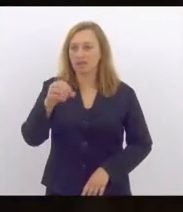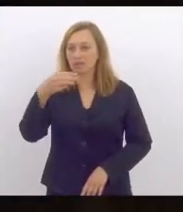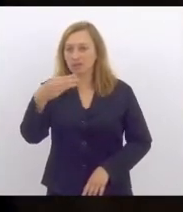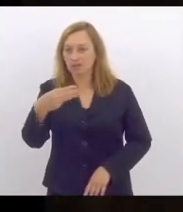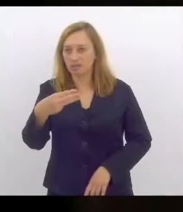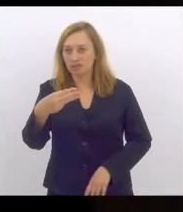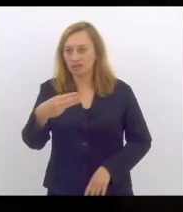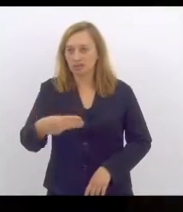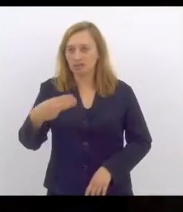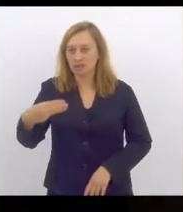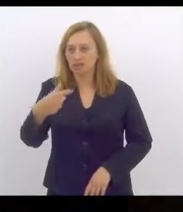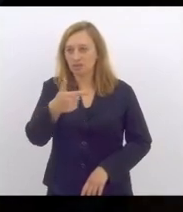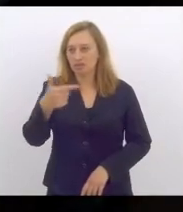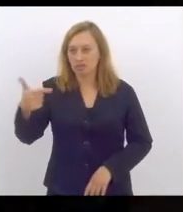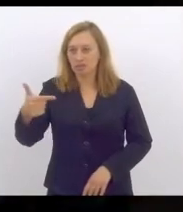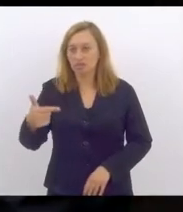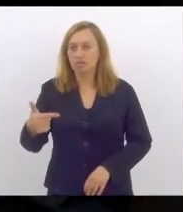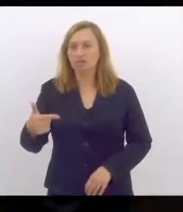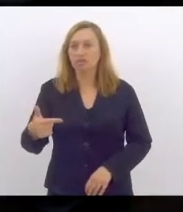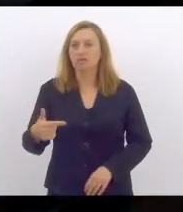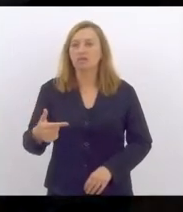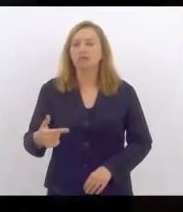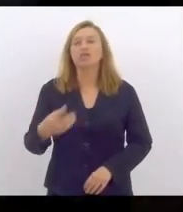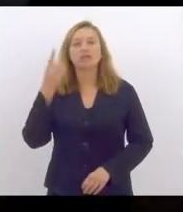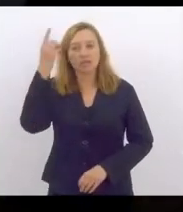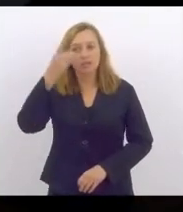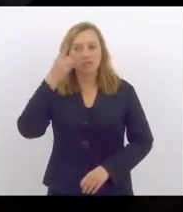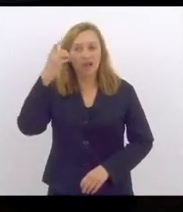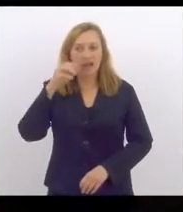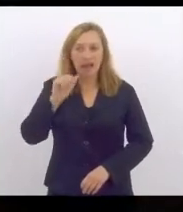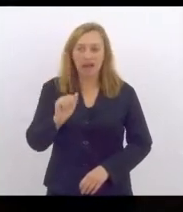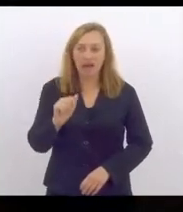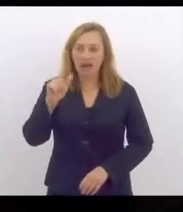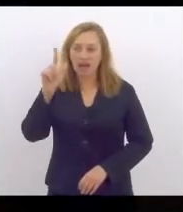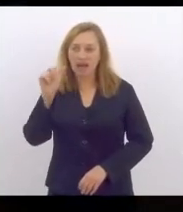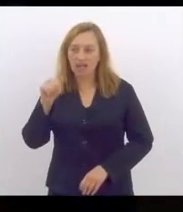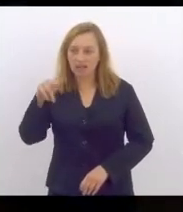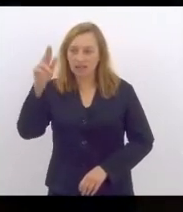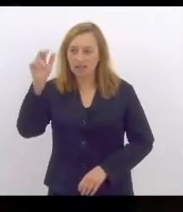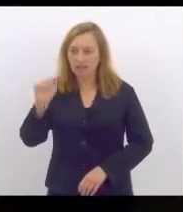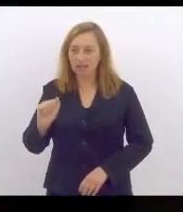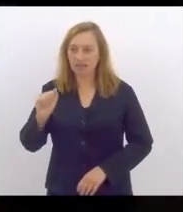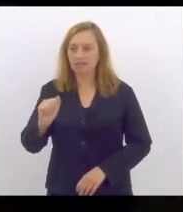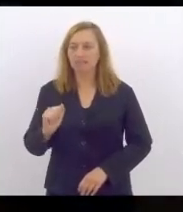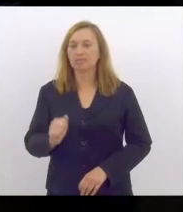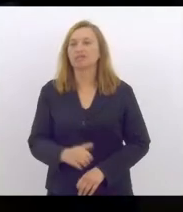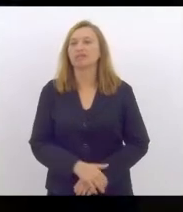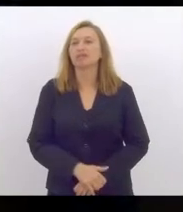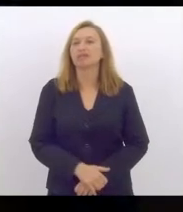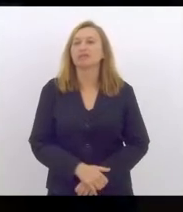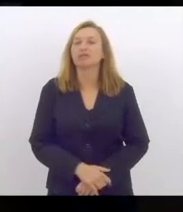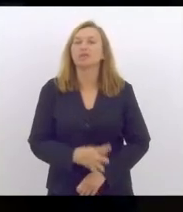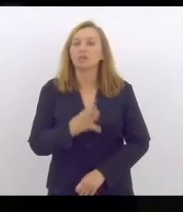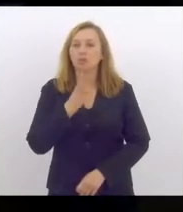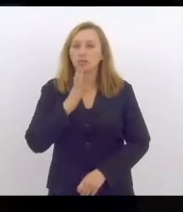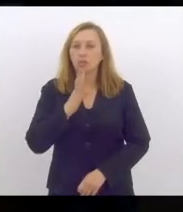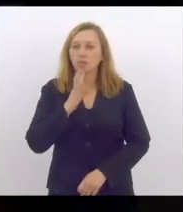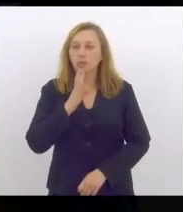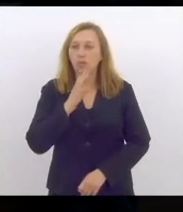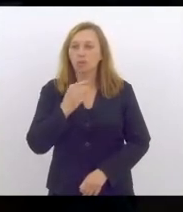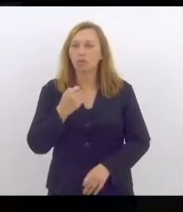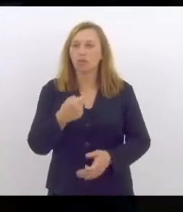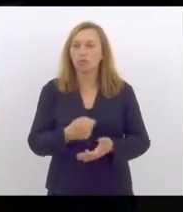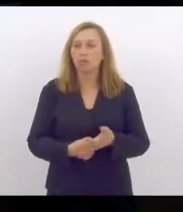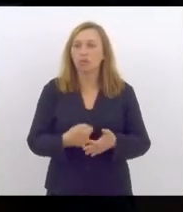6032-22, de autoria da deputada Alana Passos, que reconhece a Batalha